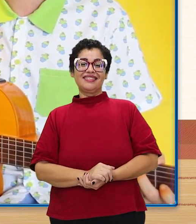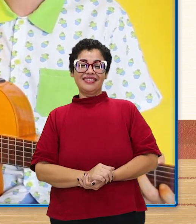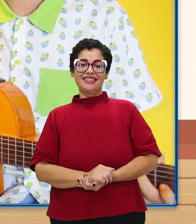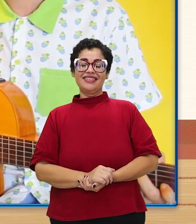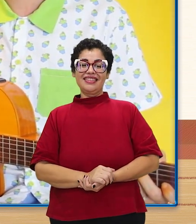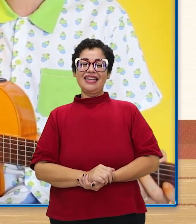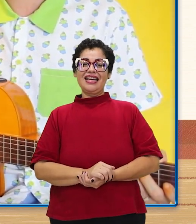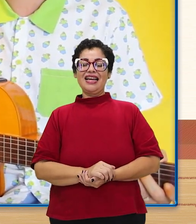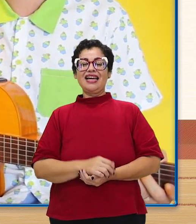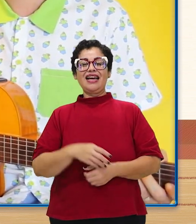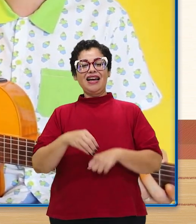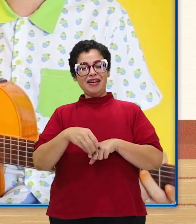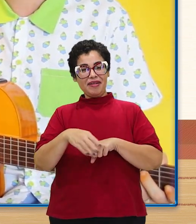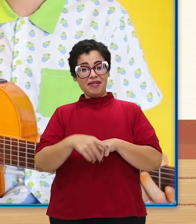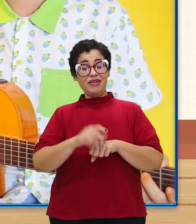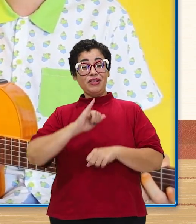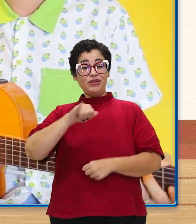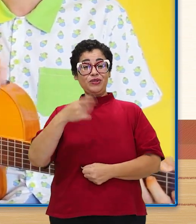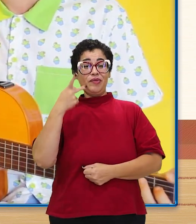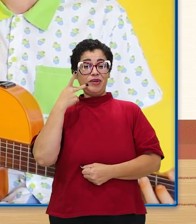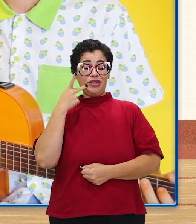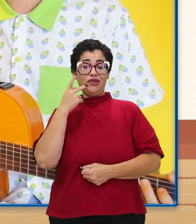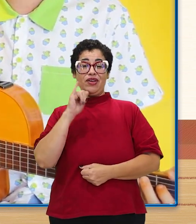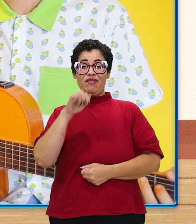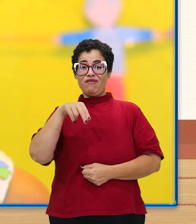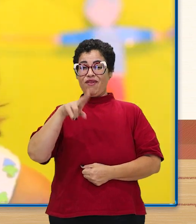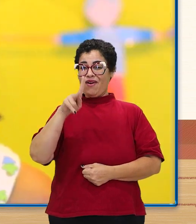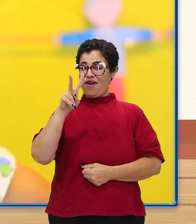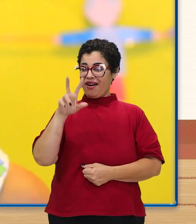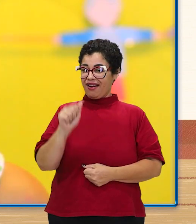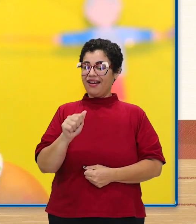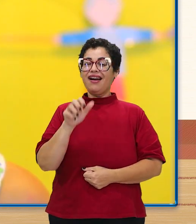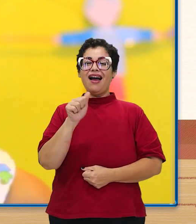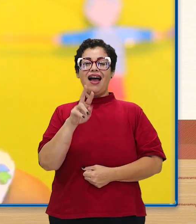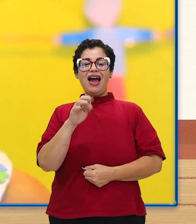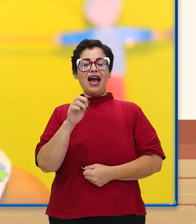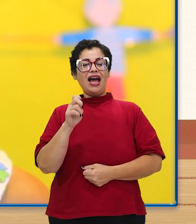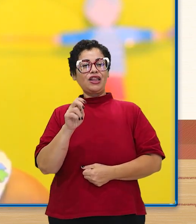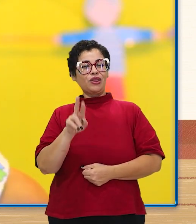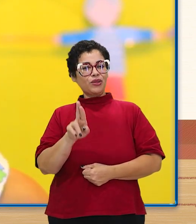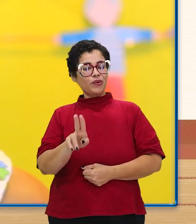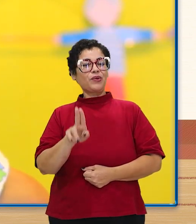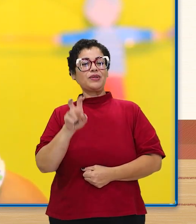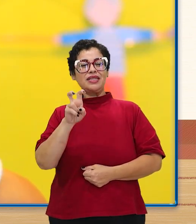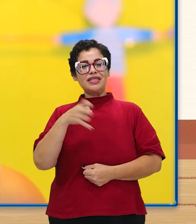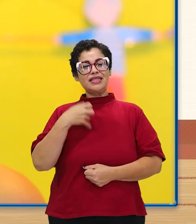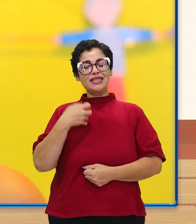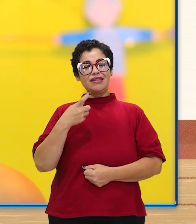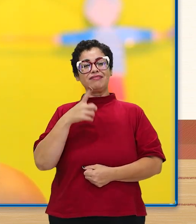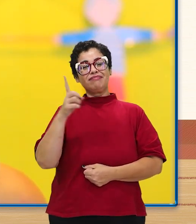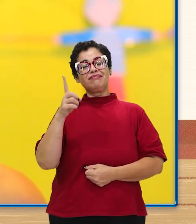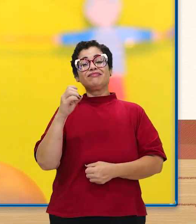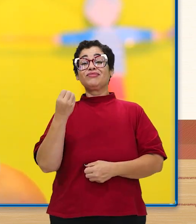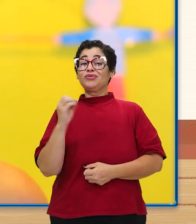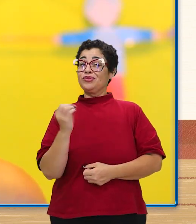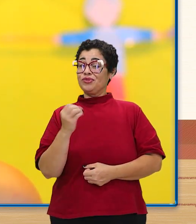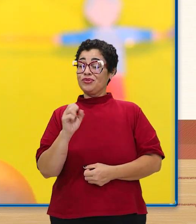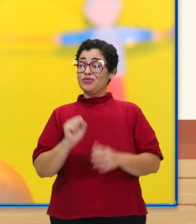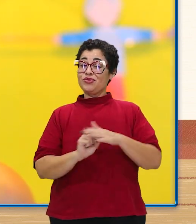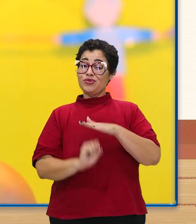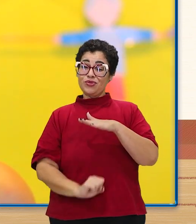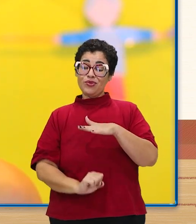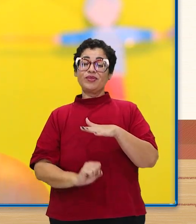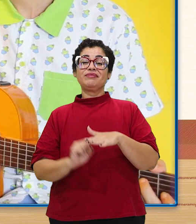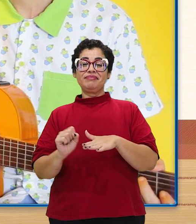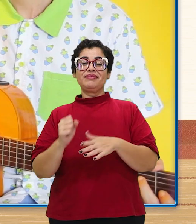Livoca também, do canal Dicas da Livoca, lá de João Pessoa. Beijo! E para o Arthur, que tem 5 aninhos e é lá de Canguçu, no Rio